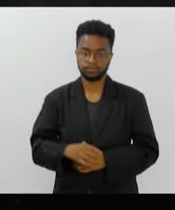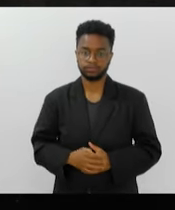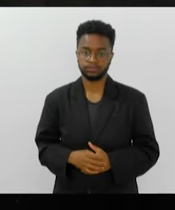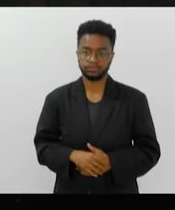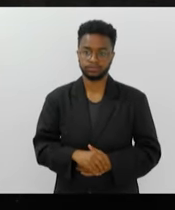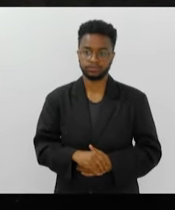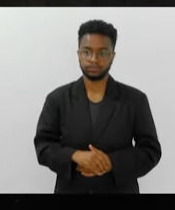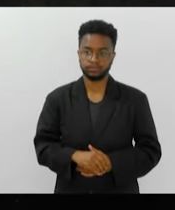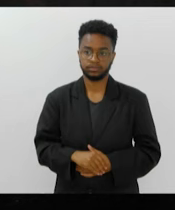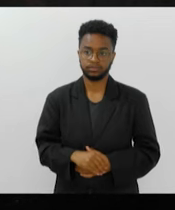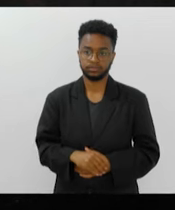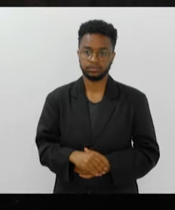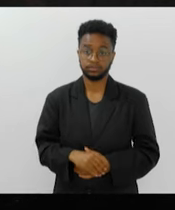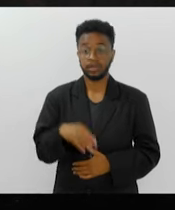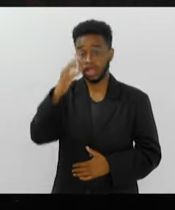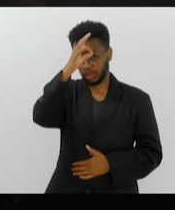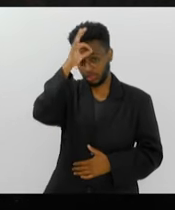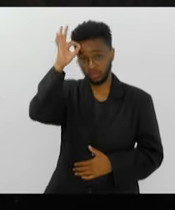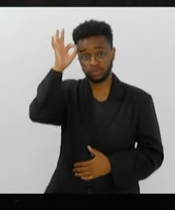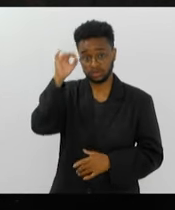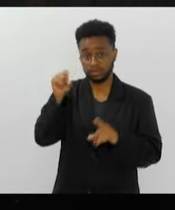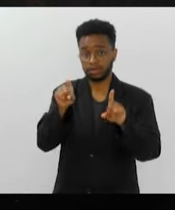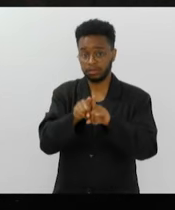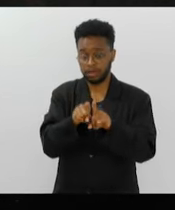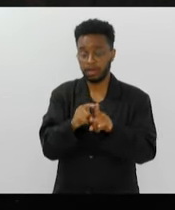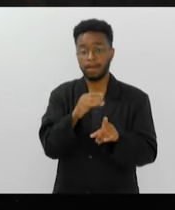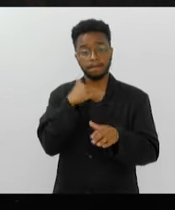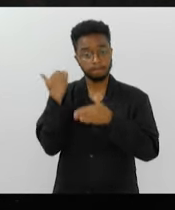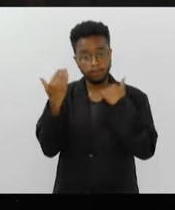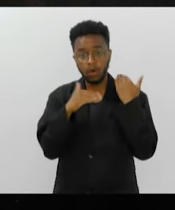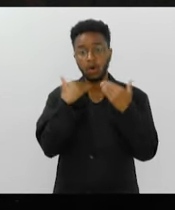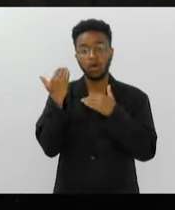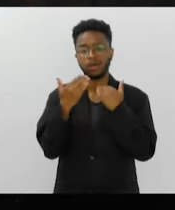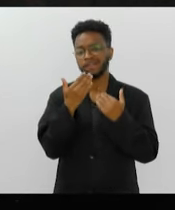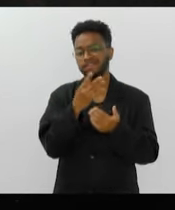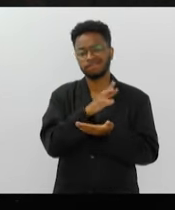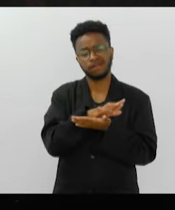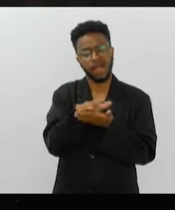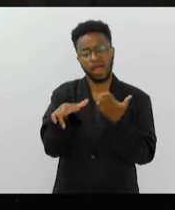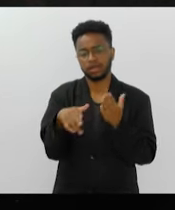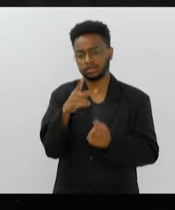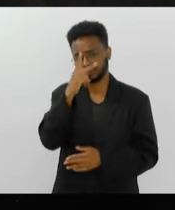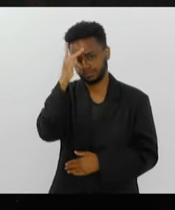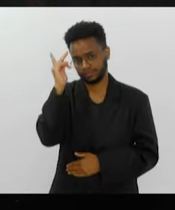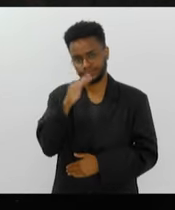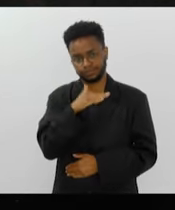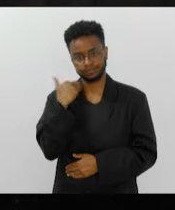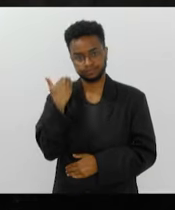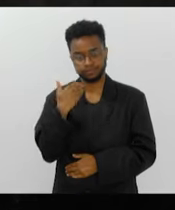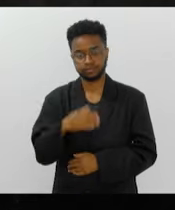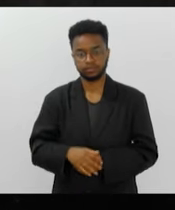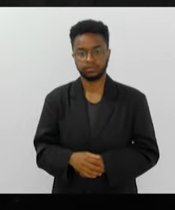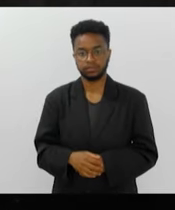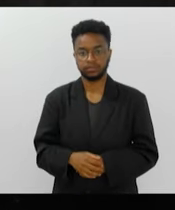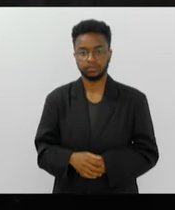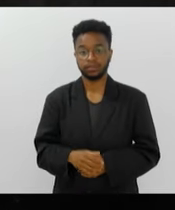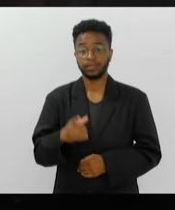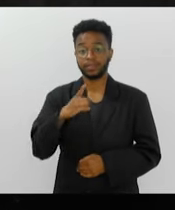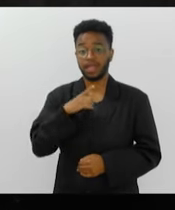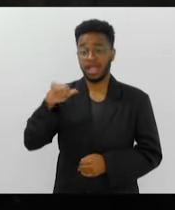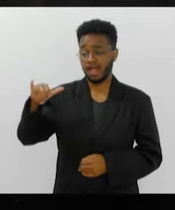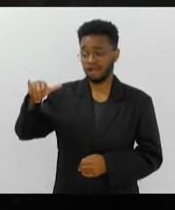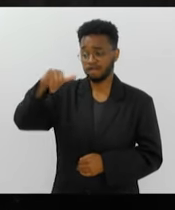libanesa inocentes sendo mortos a dezenas só de aviões